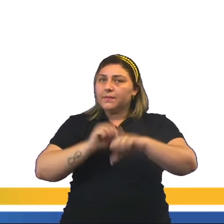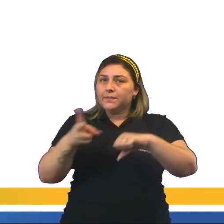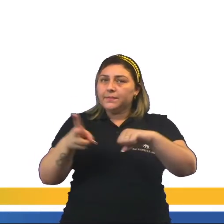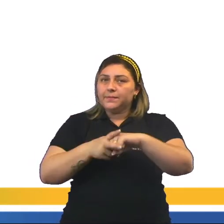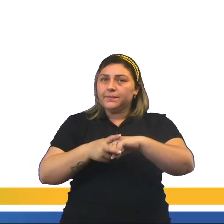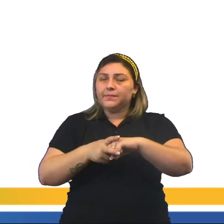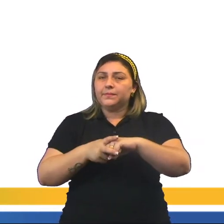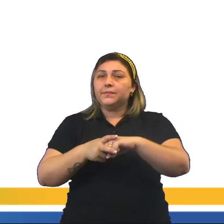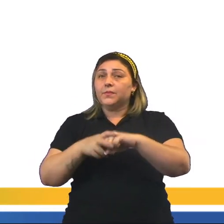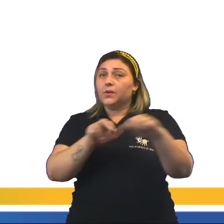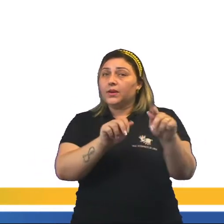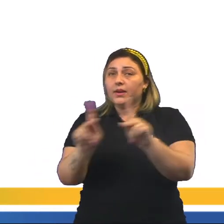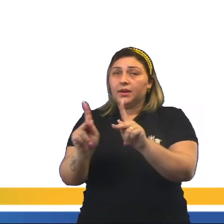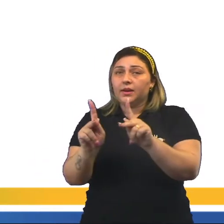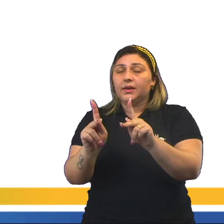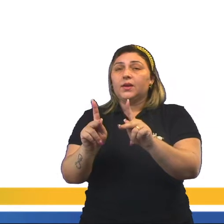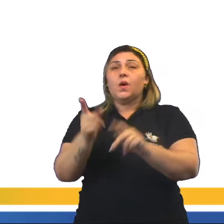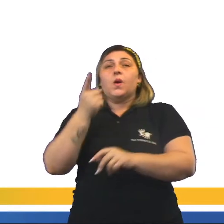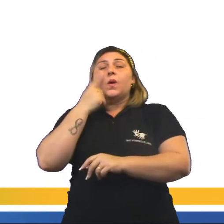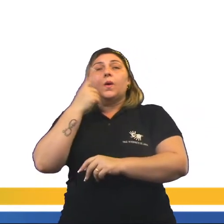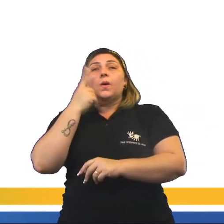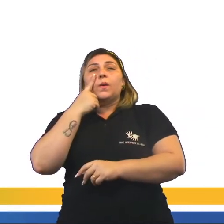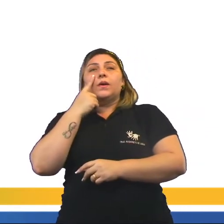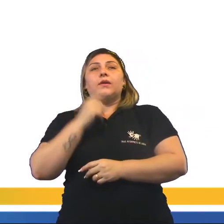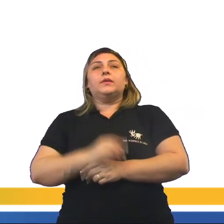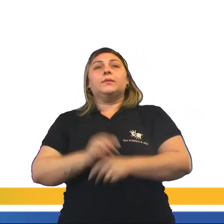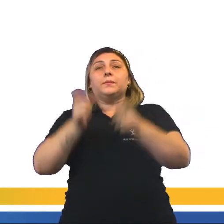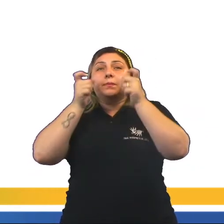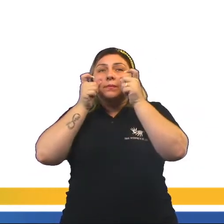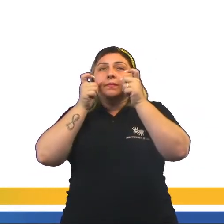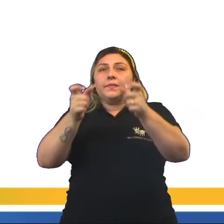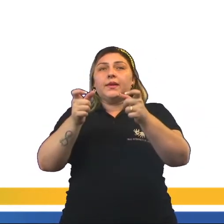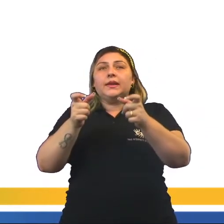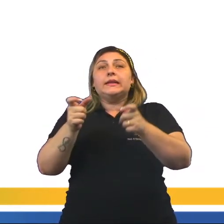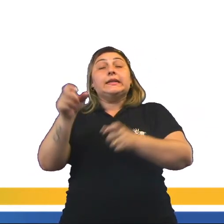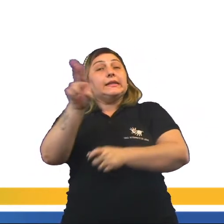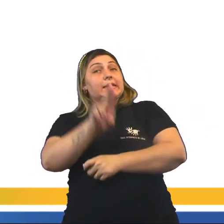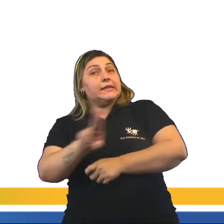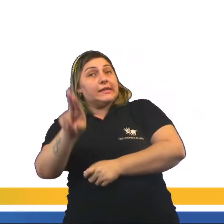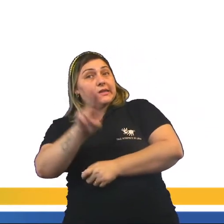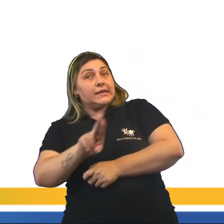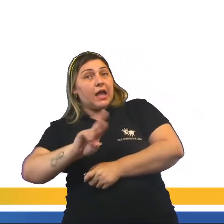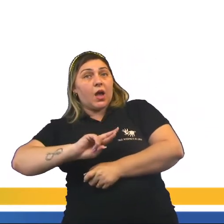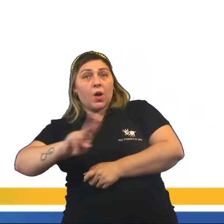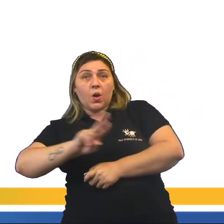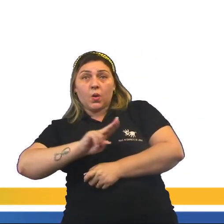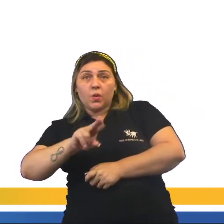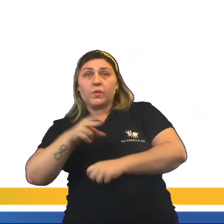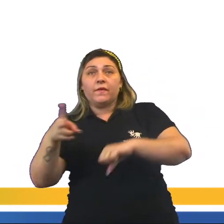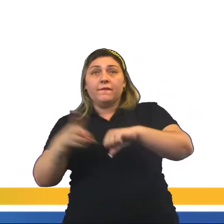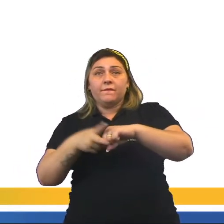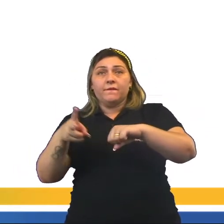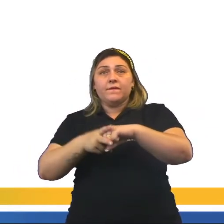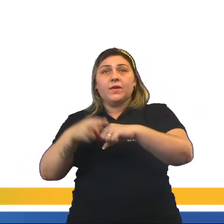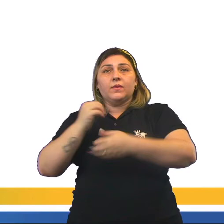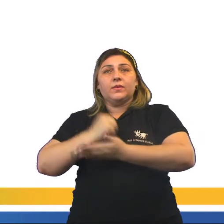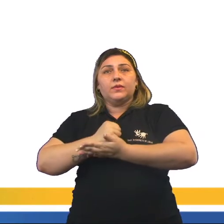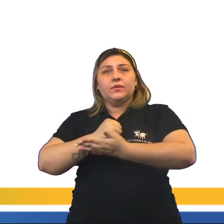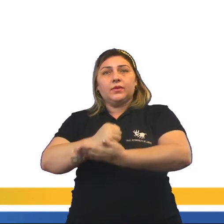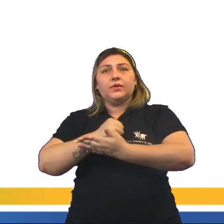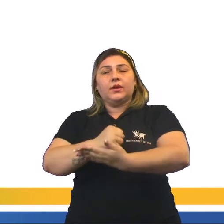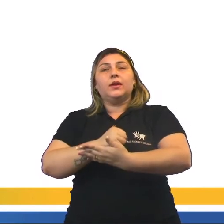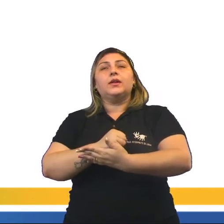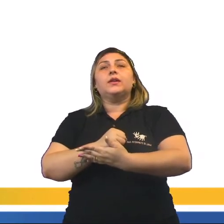verbo, ok? Então, olha aí no attention, atenção. Não se usa o verbo auxiliar em sentenças